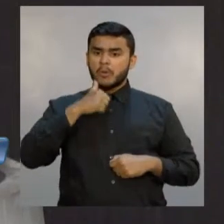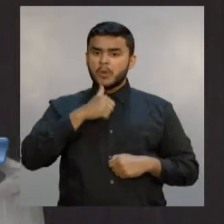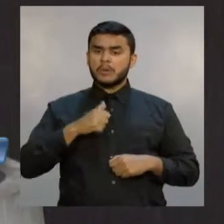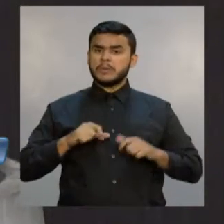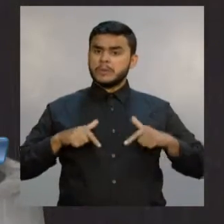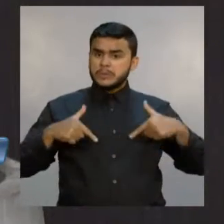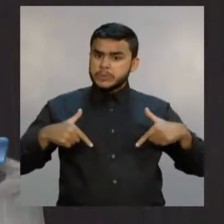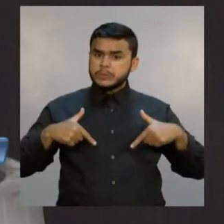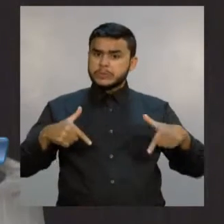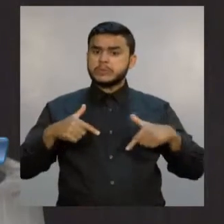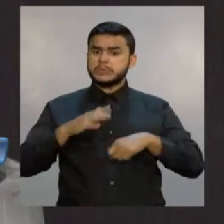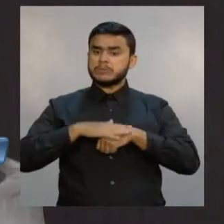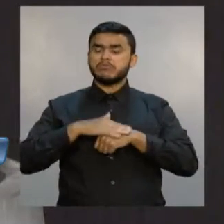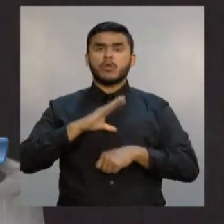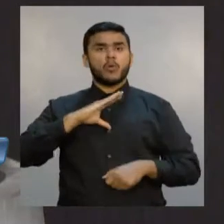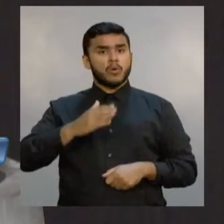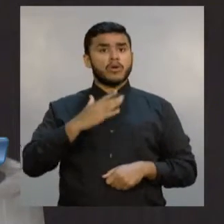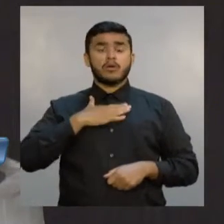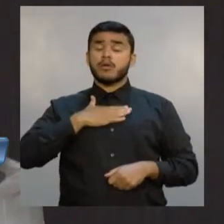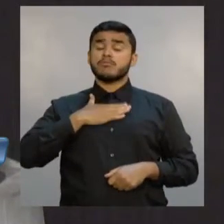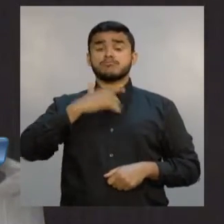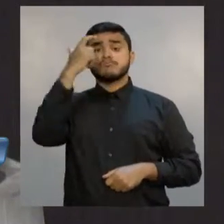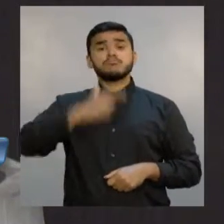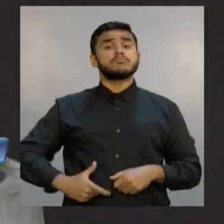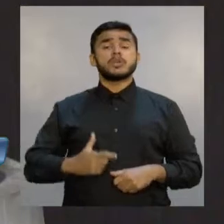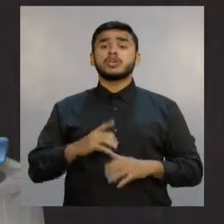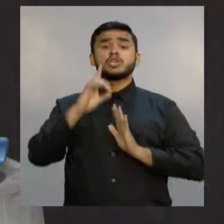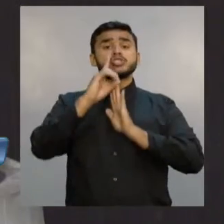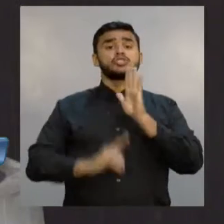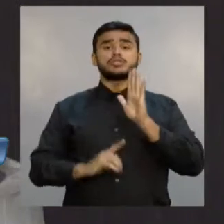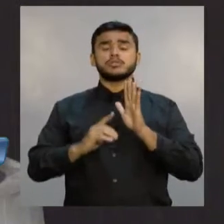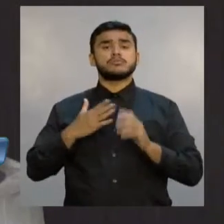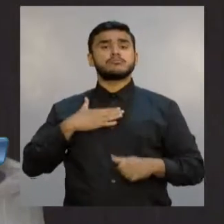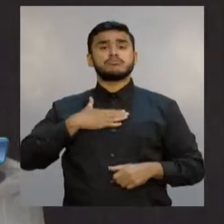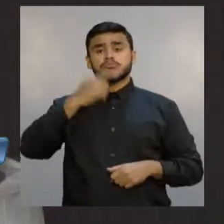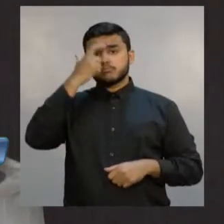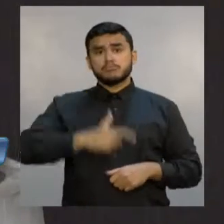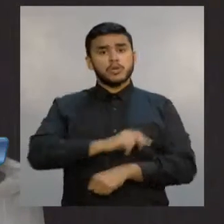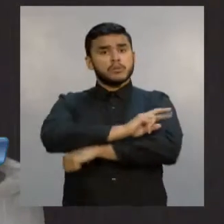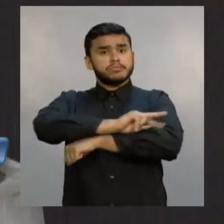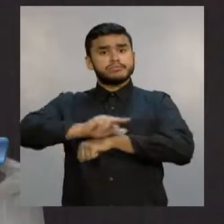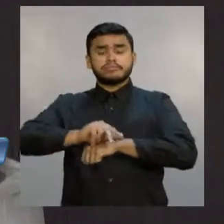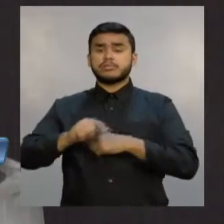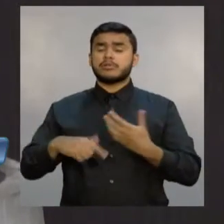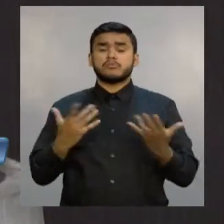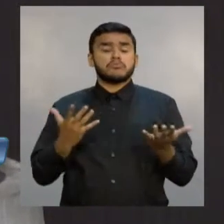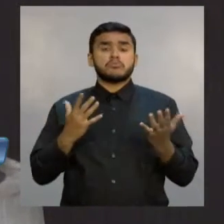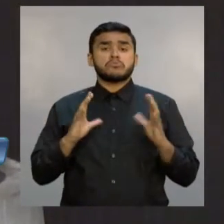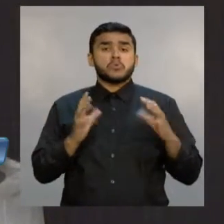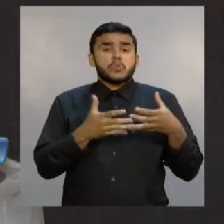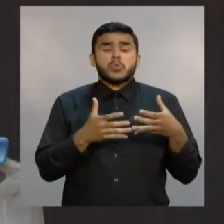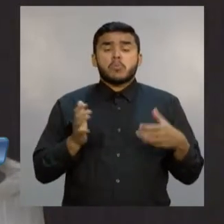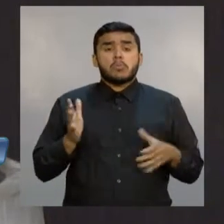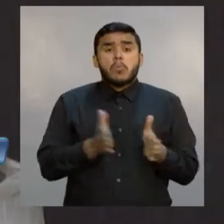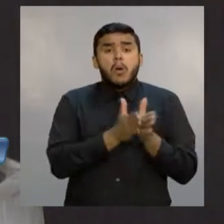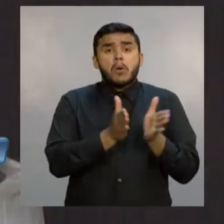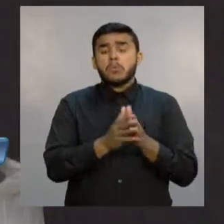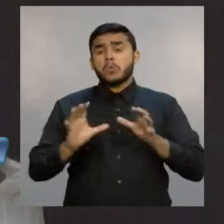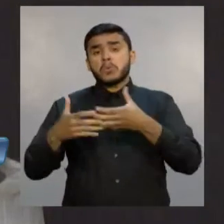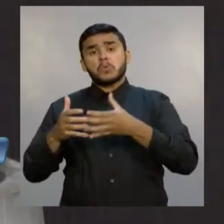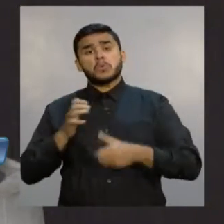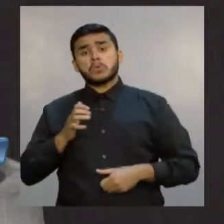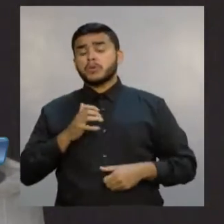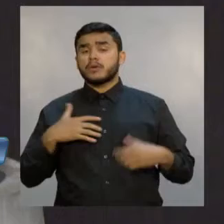condição da mulher a partir do seu lugar de gênero, de raça, de classe social, porque nós no Brasil nós não